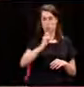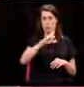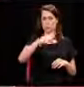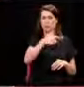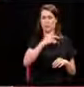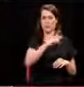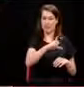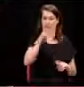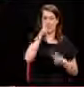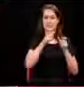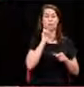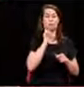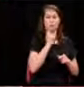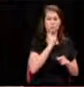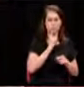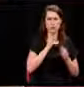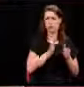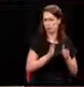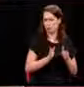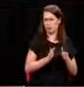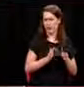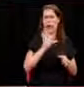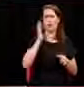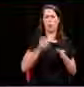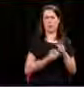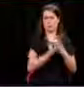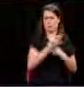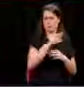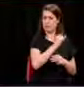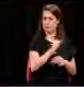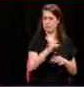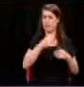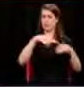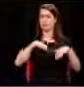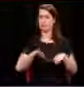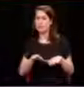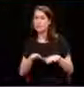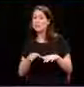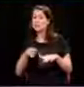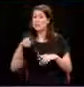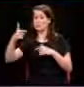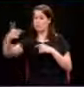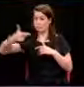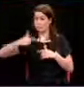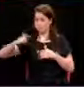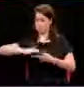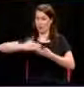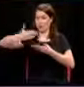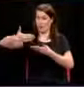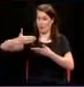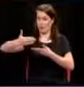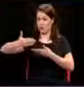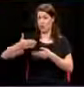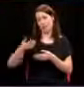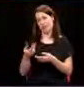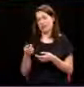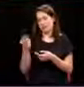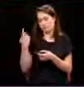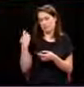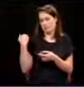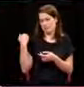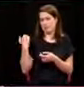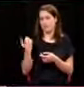videochamada através do portal. Mas sempre através deste portal, não é? Sim, isso foi inaugurado... Só para recordar então, portaldocidadãosurdo.pt.